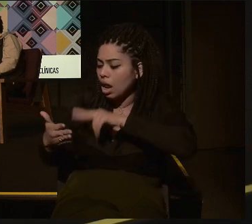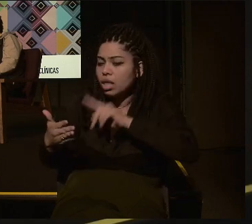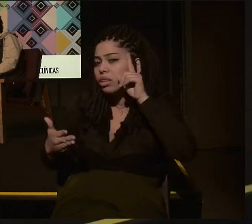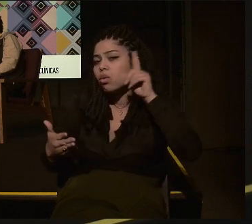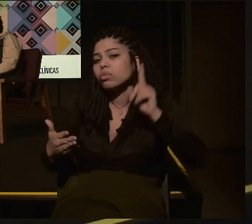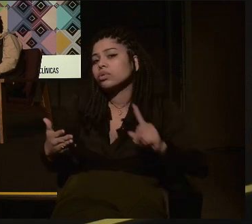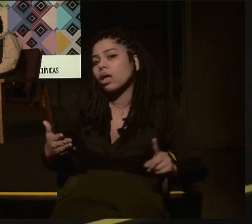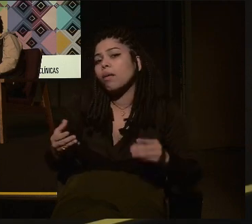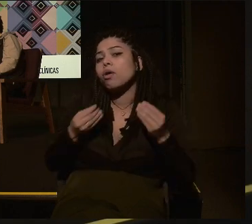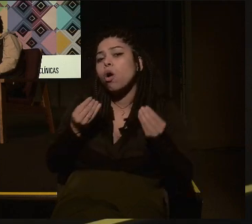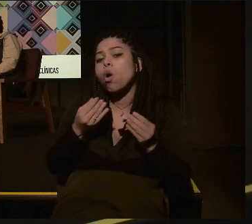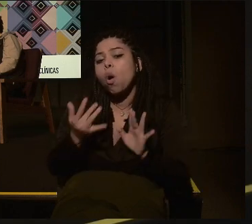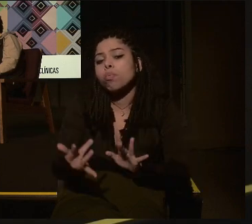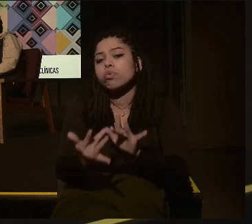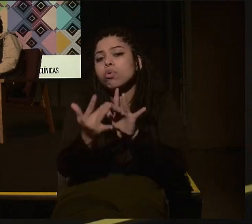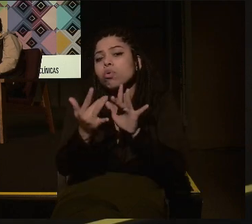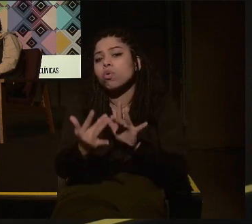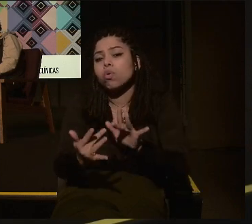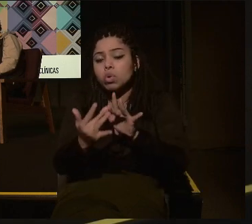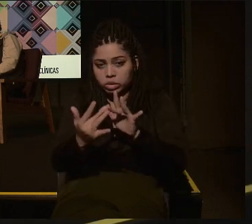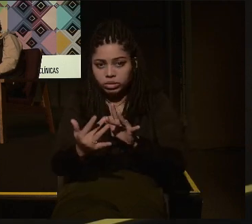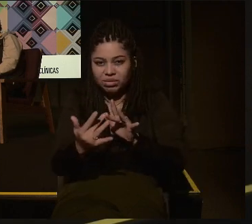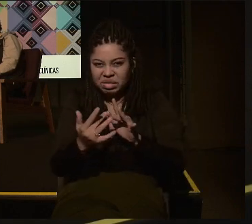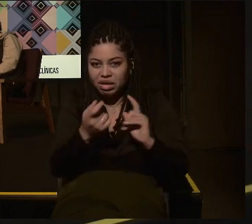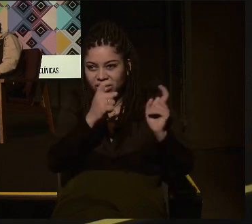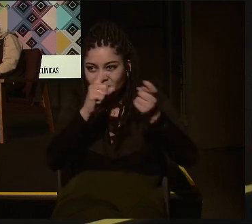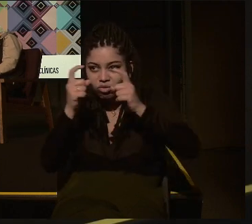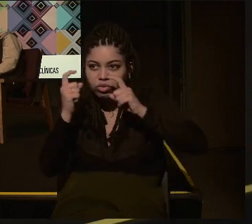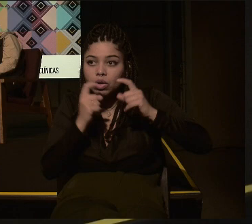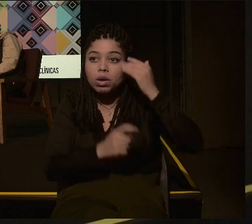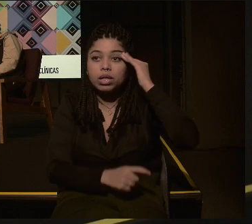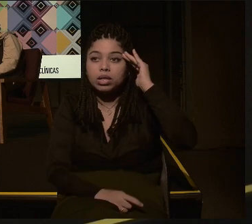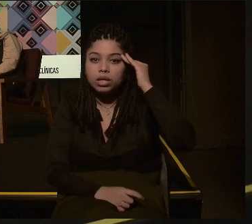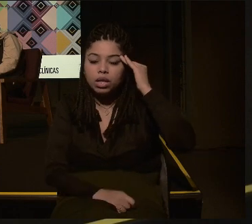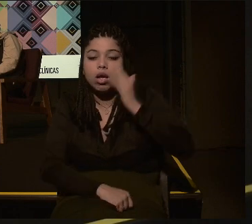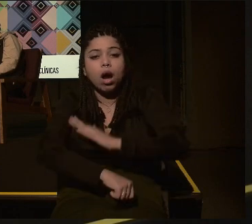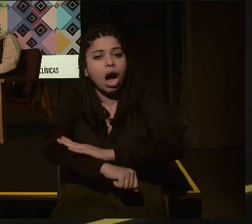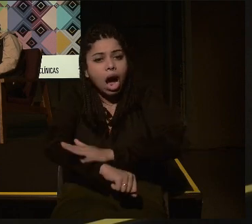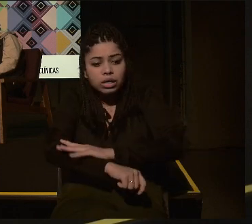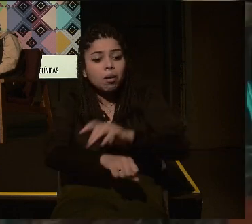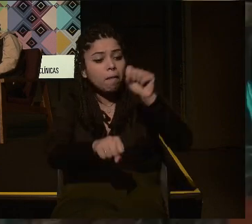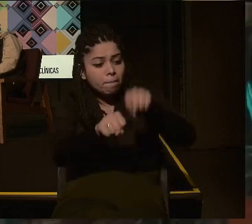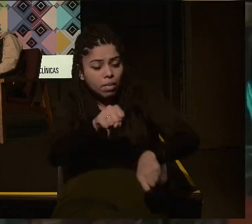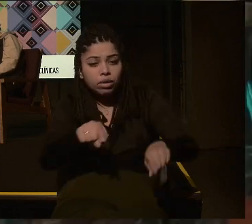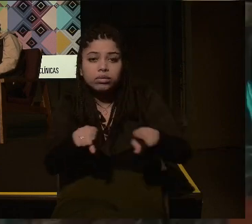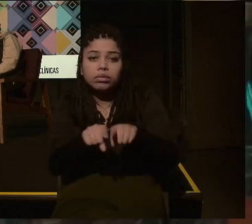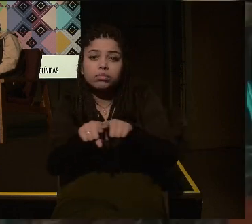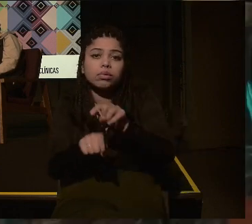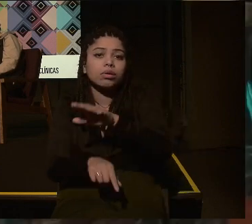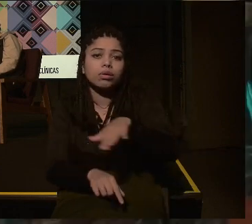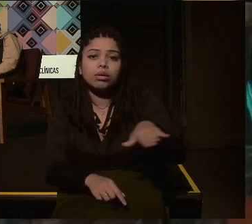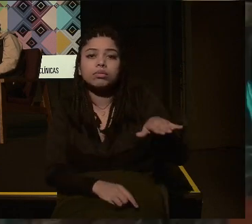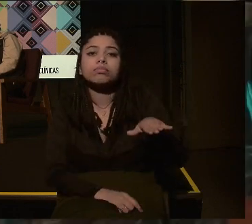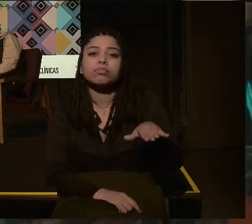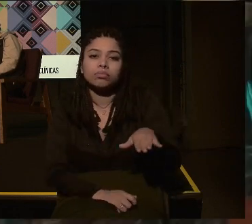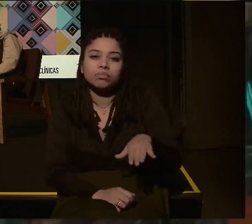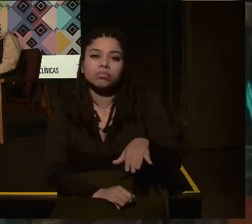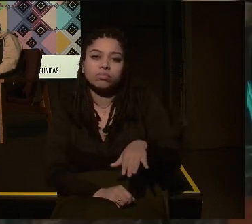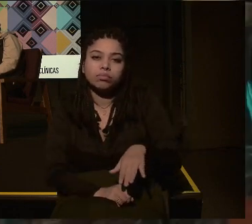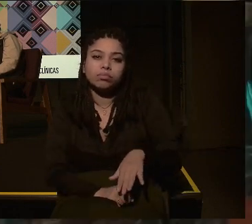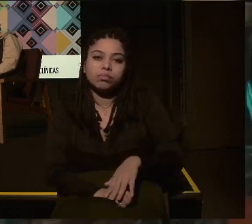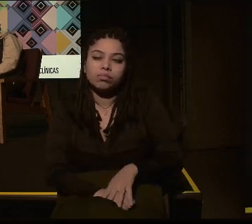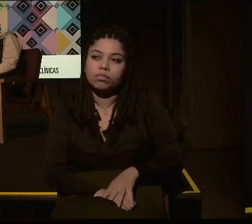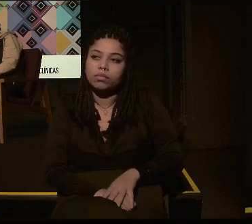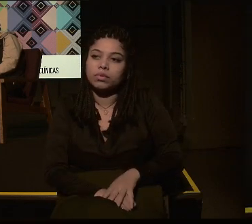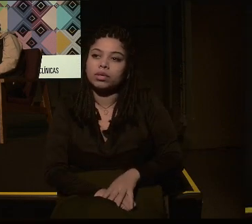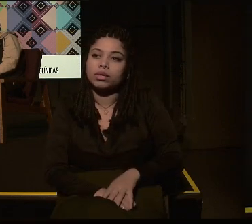Por onde é que a gente acessa esse lugar dessa discussão, entendendo de que o racismo mata também crianças, em sua grande